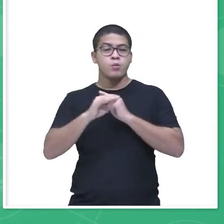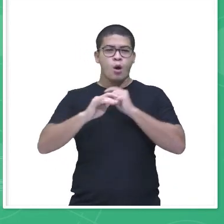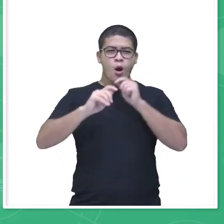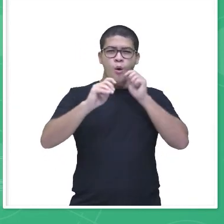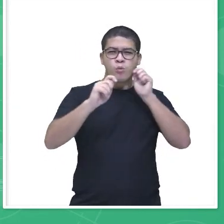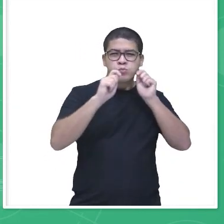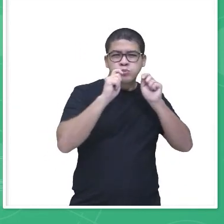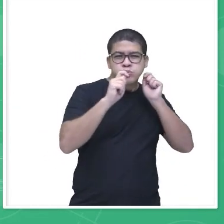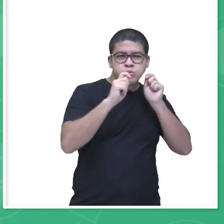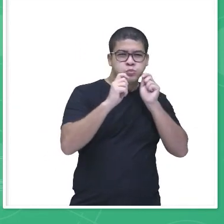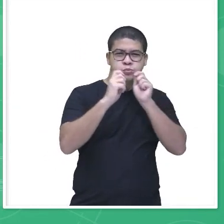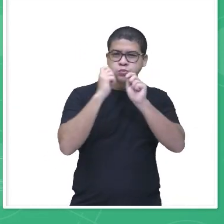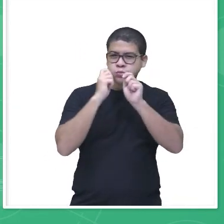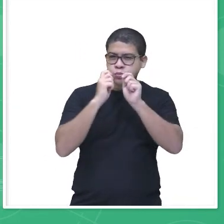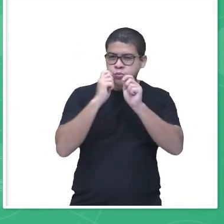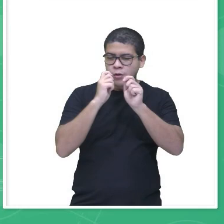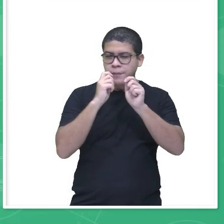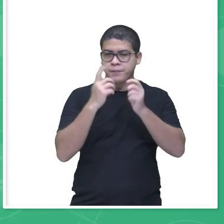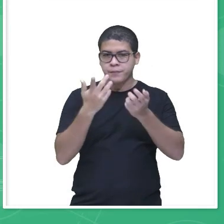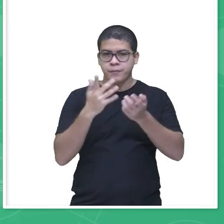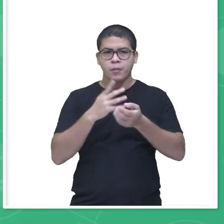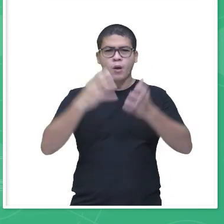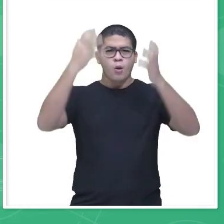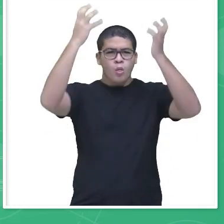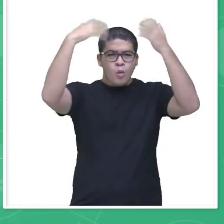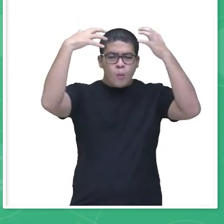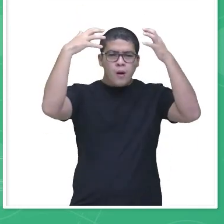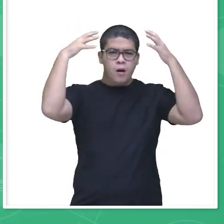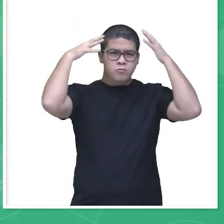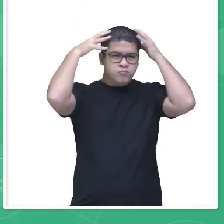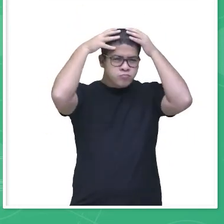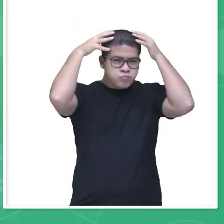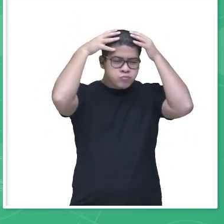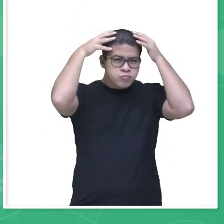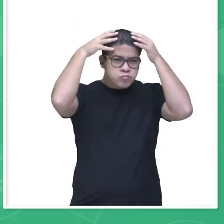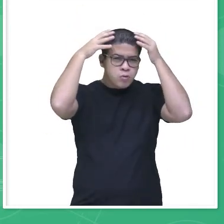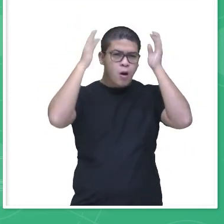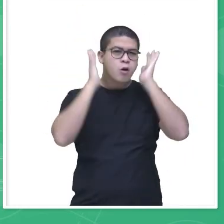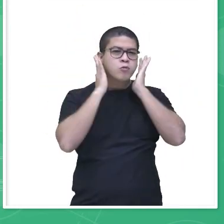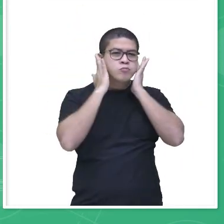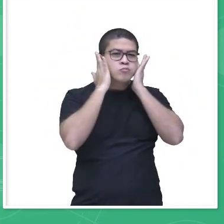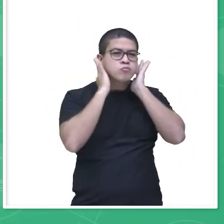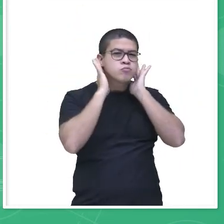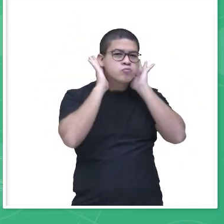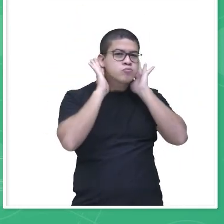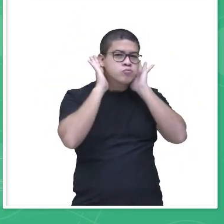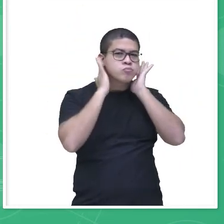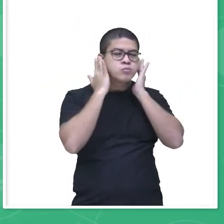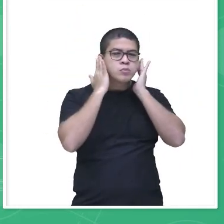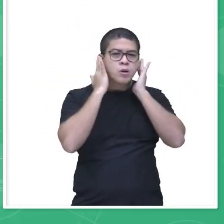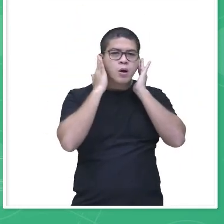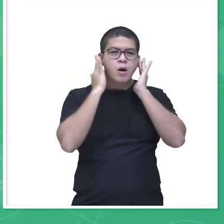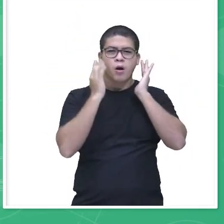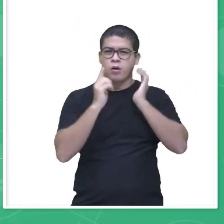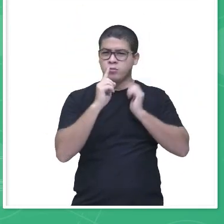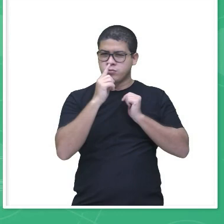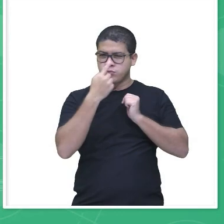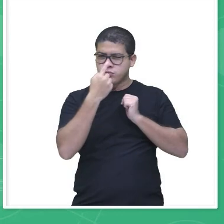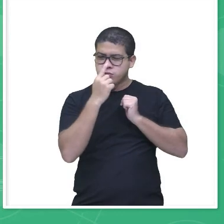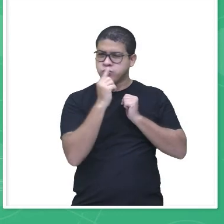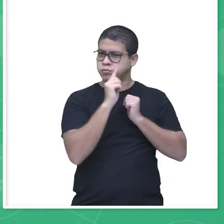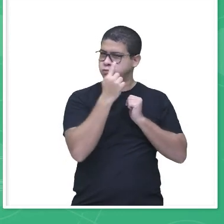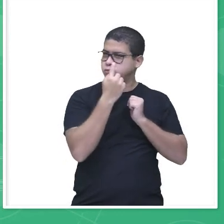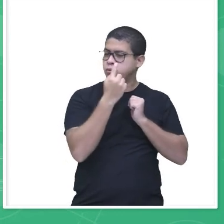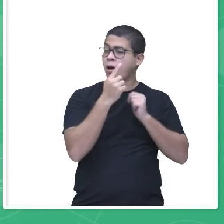dental. Tomar banho, lavar os cabelos, limpar as orelhas, limpar a cavidade do nariz,